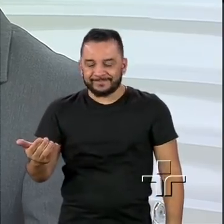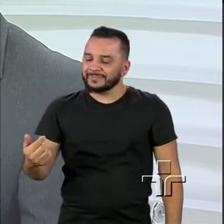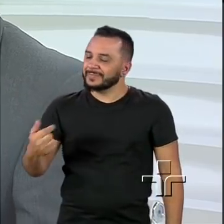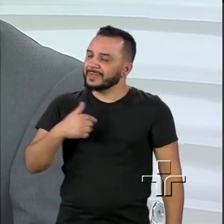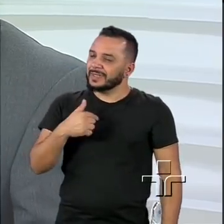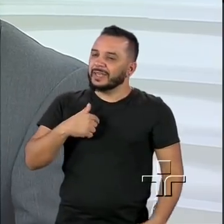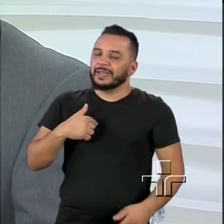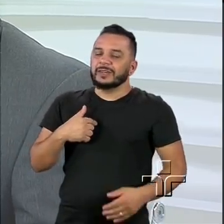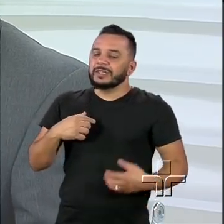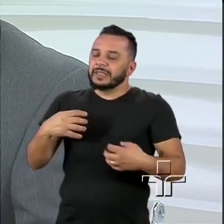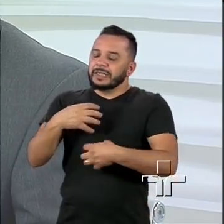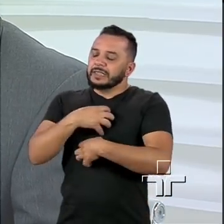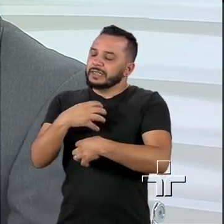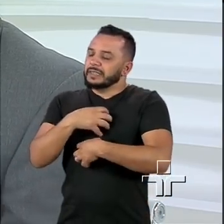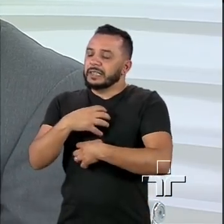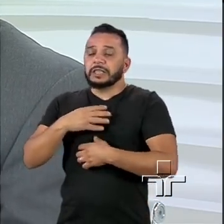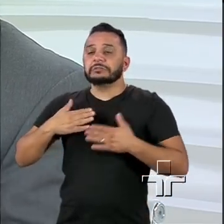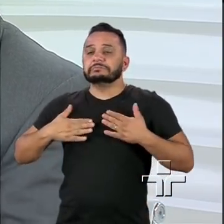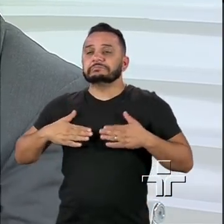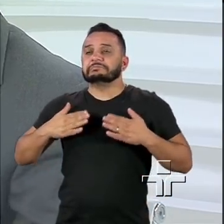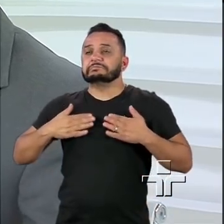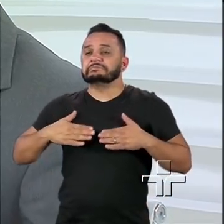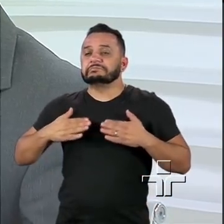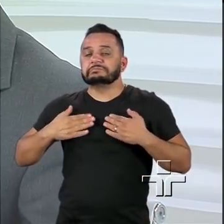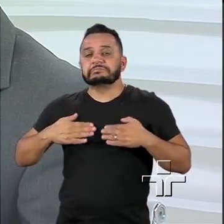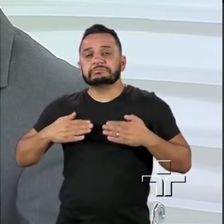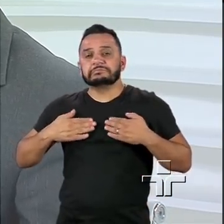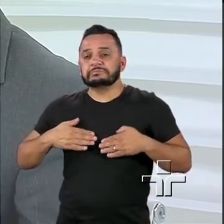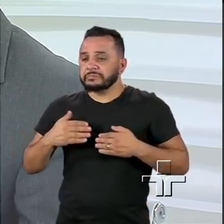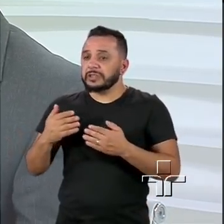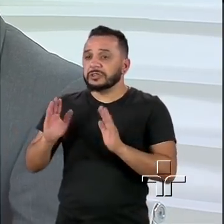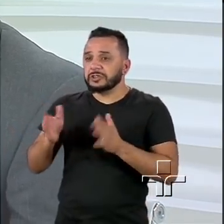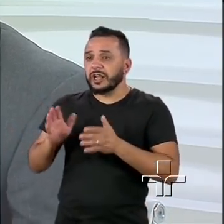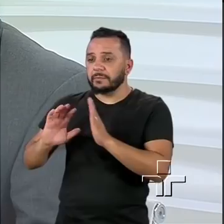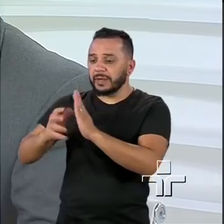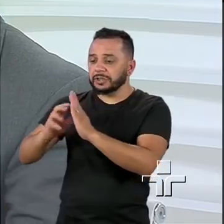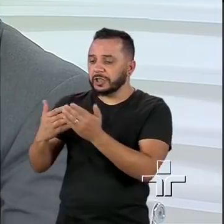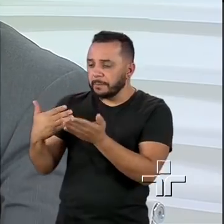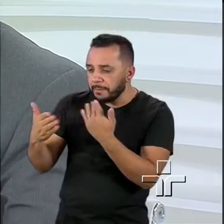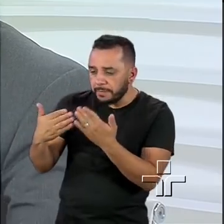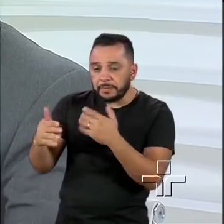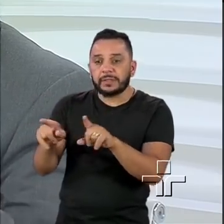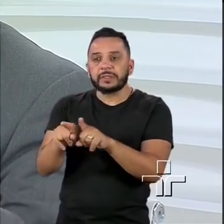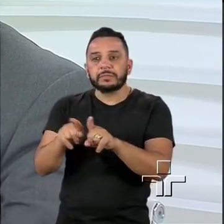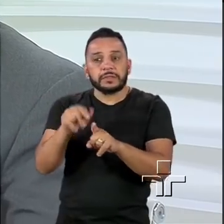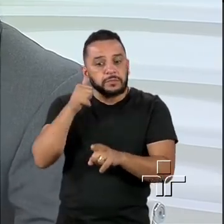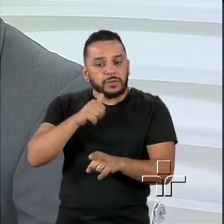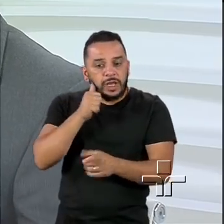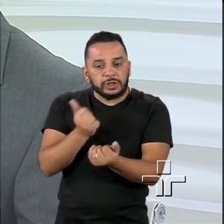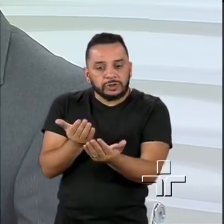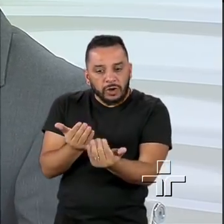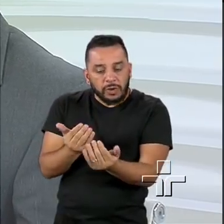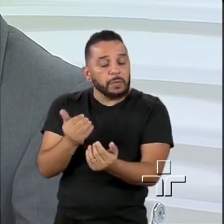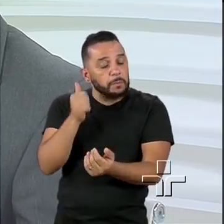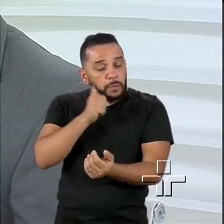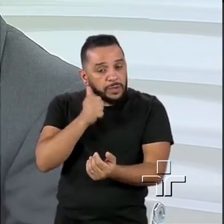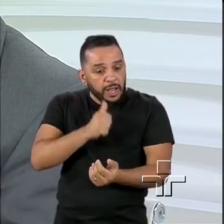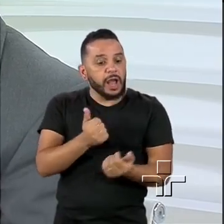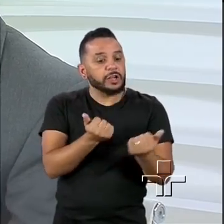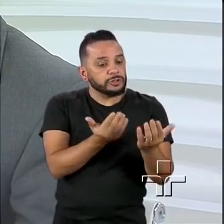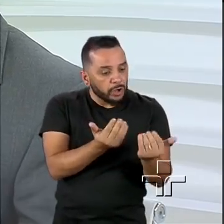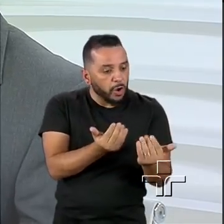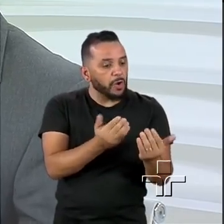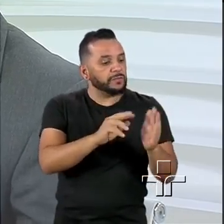muito confortável com o que nós temos conseguido dialogar com a juventude, com as mulheres, com os movimentos sociais, com o movimento sindical de